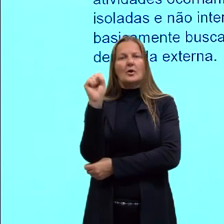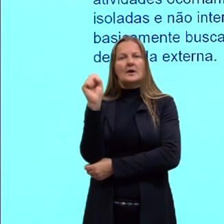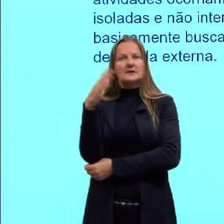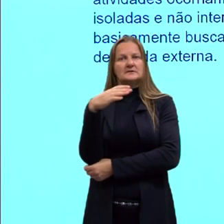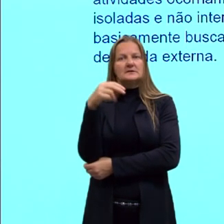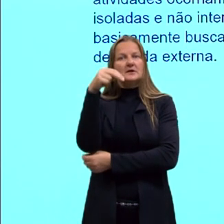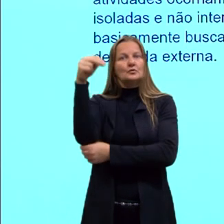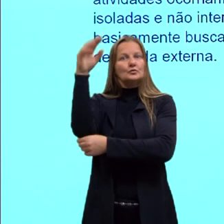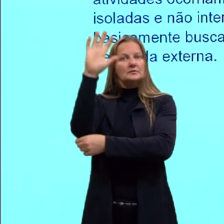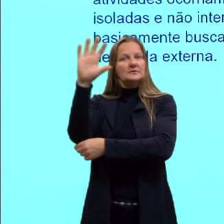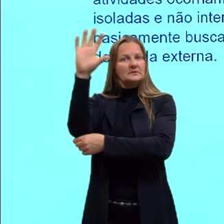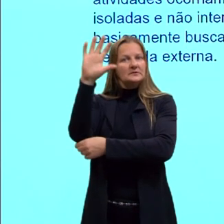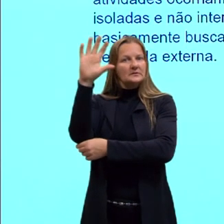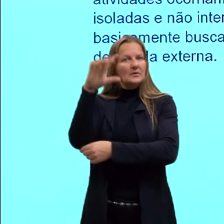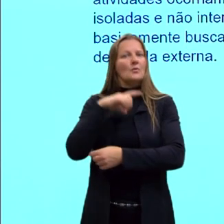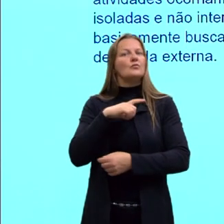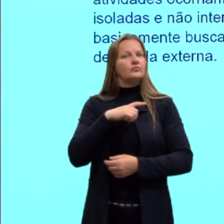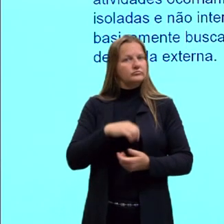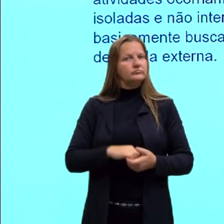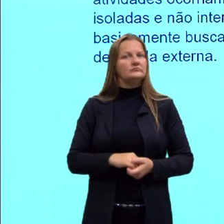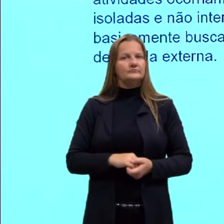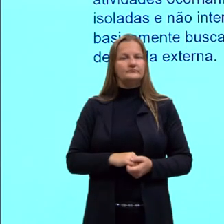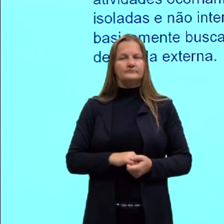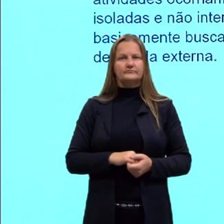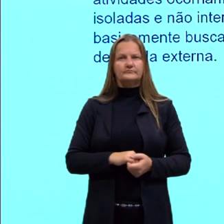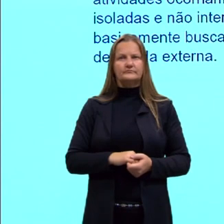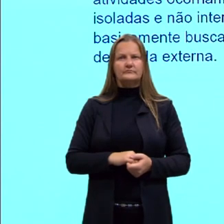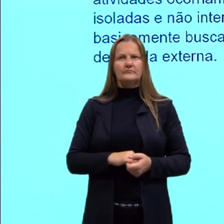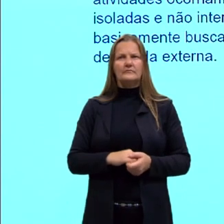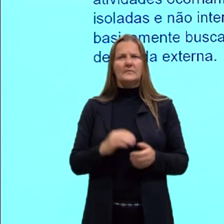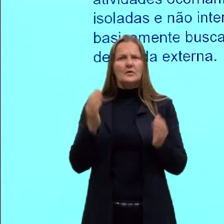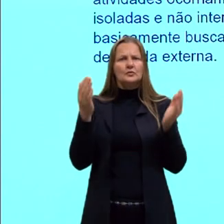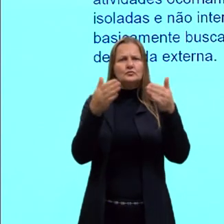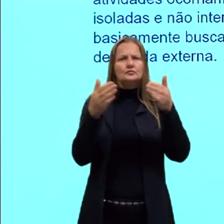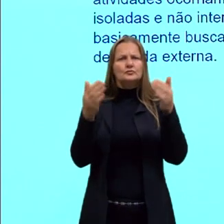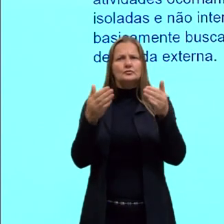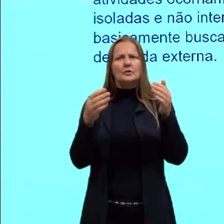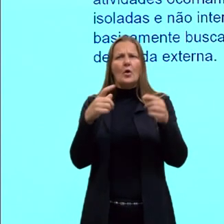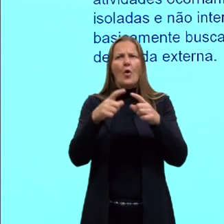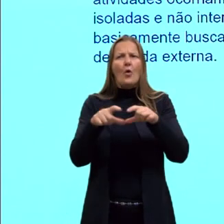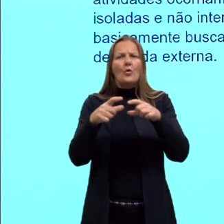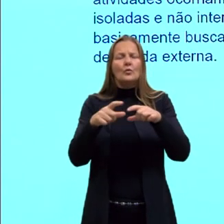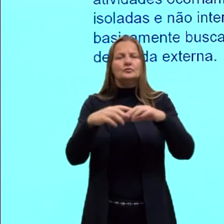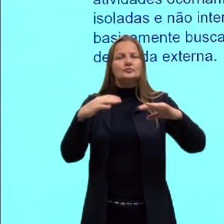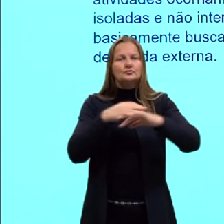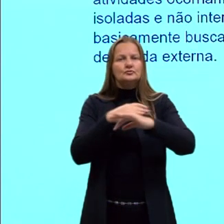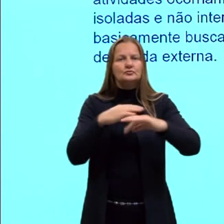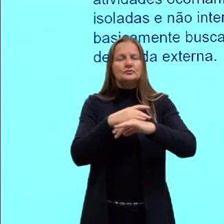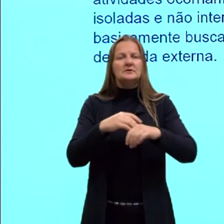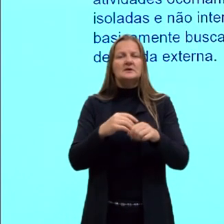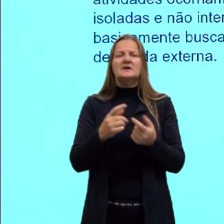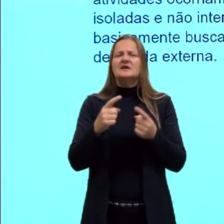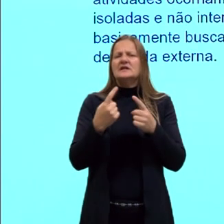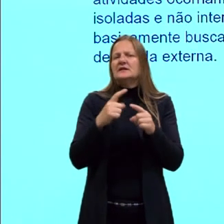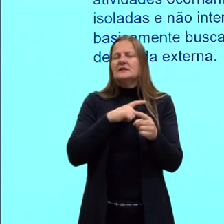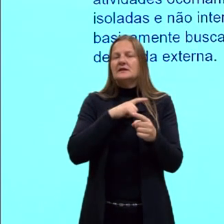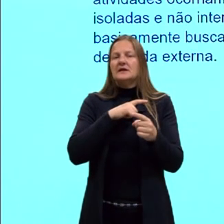né brasileiras e elas ficam justamente voltadas né Para nossa Metrópole é Castanha